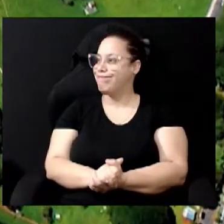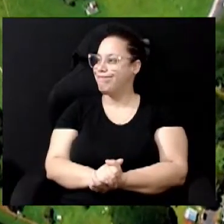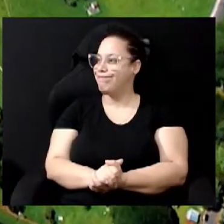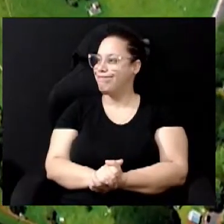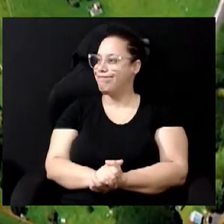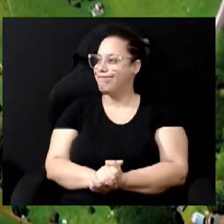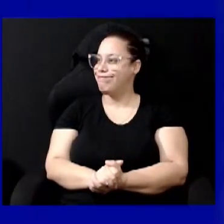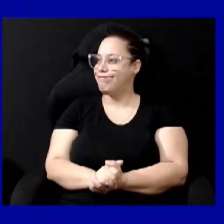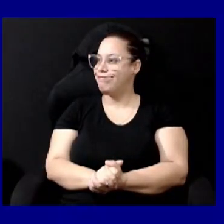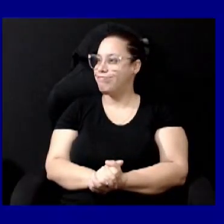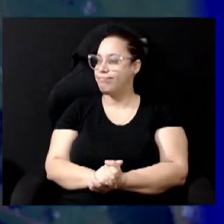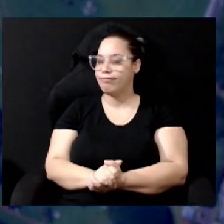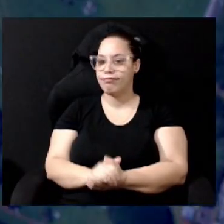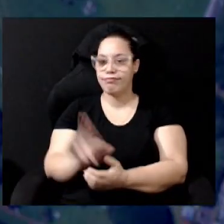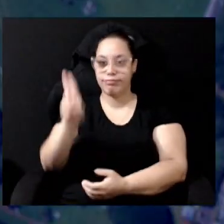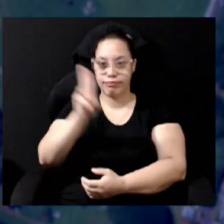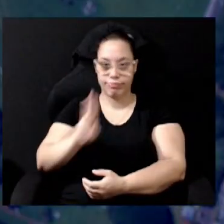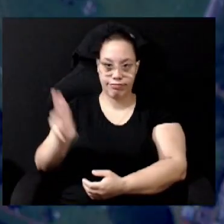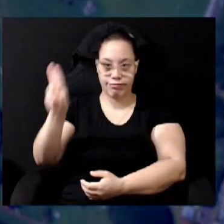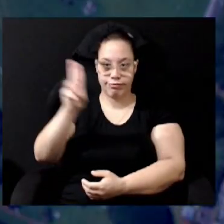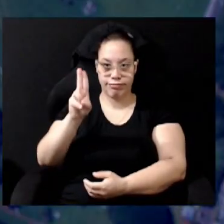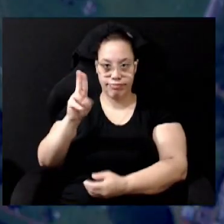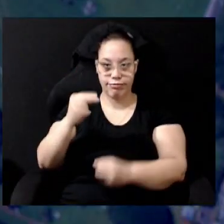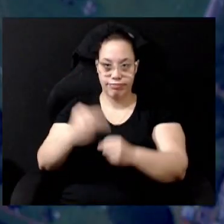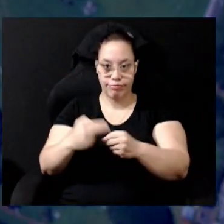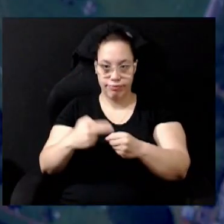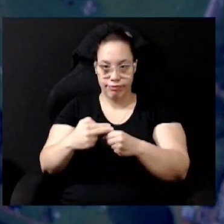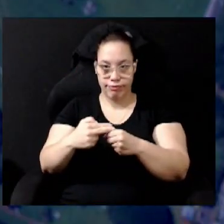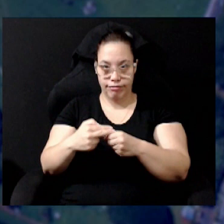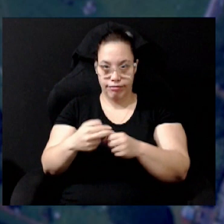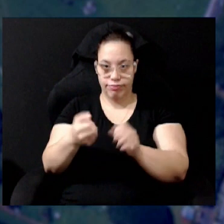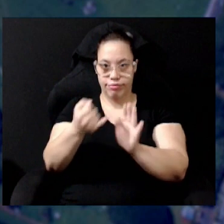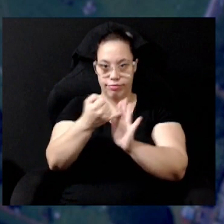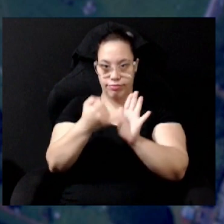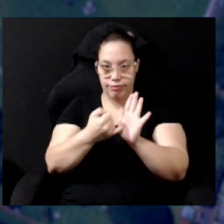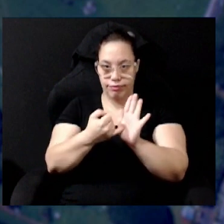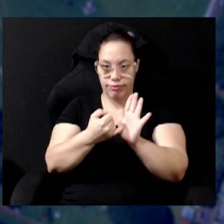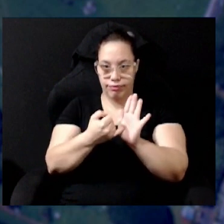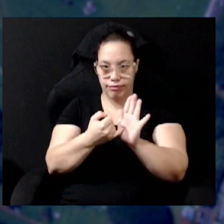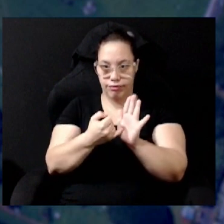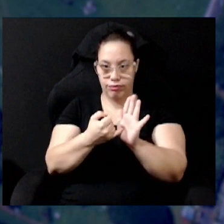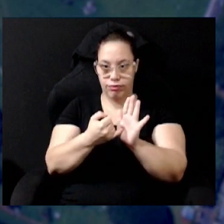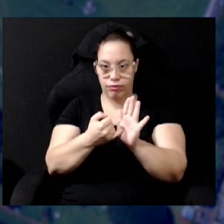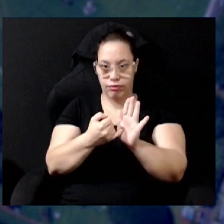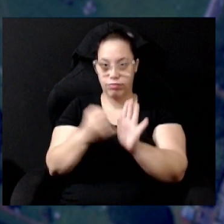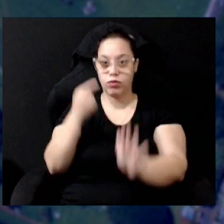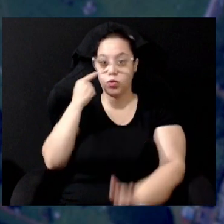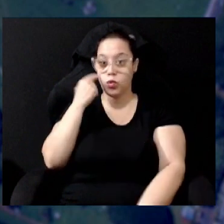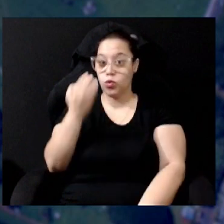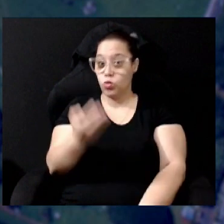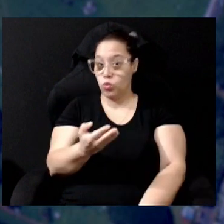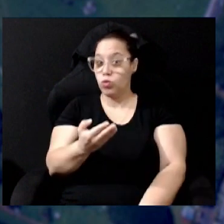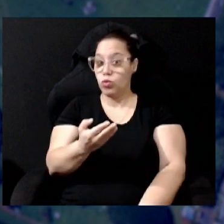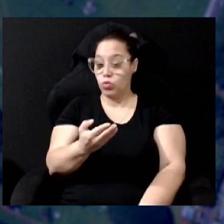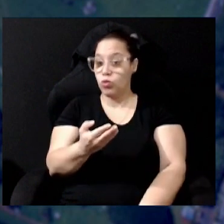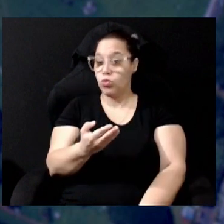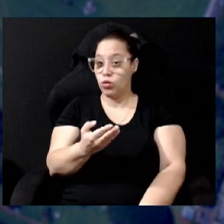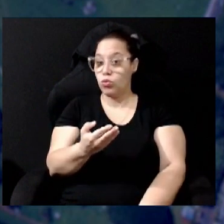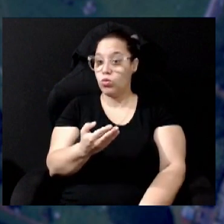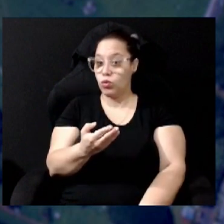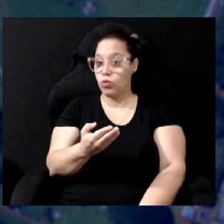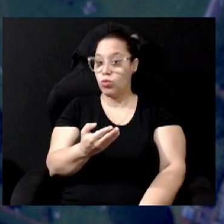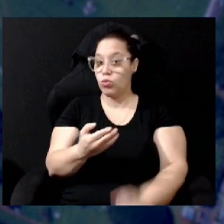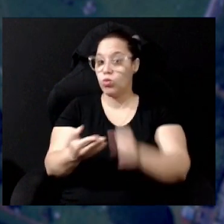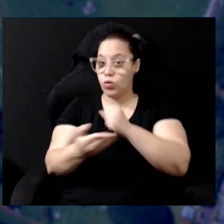A Universidade Estadual de Campinas registrou 1.588 empresas filhas cadastradas na base da Agência